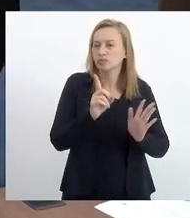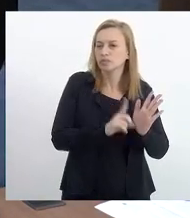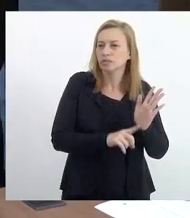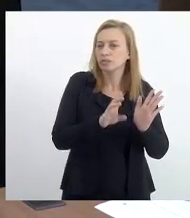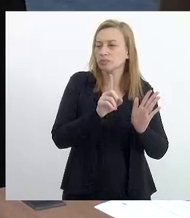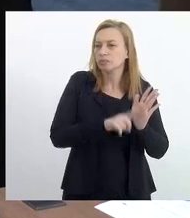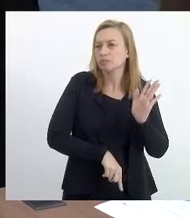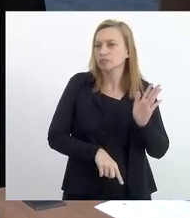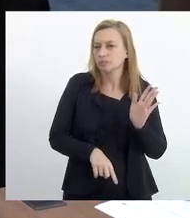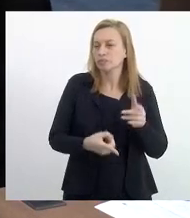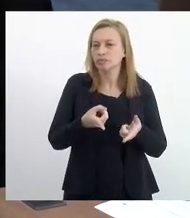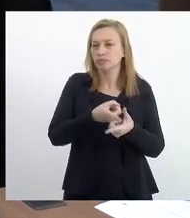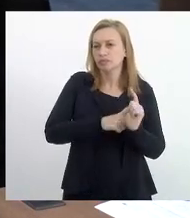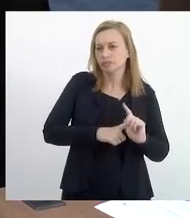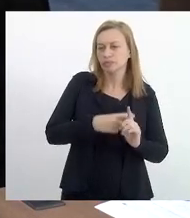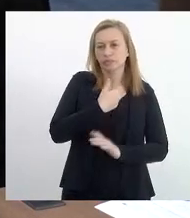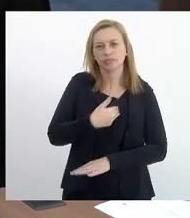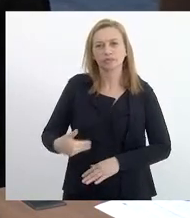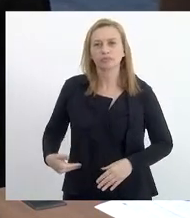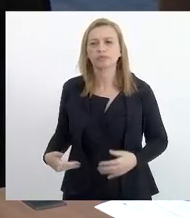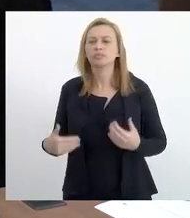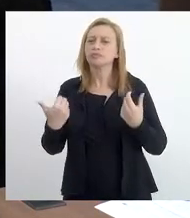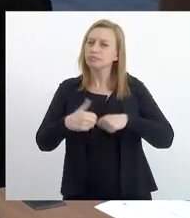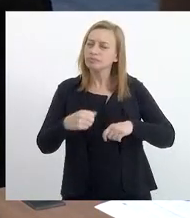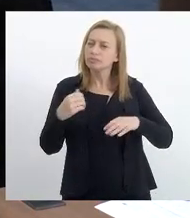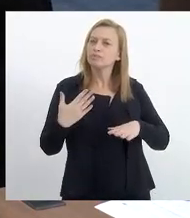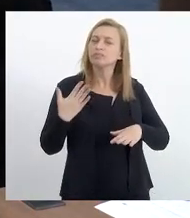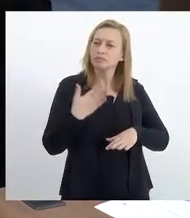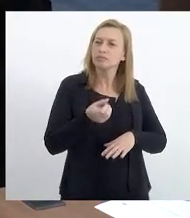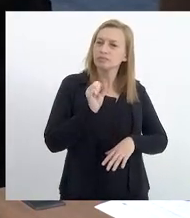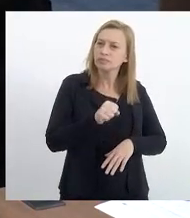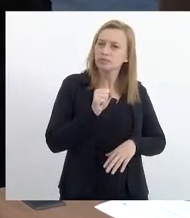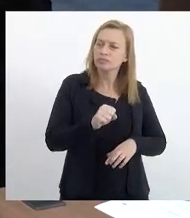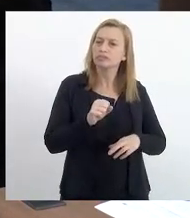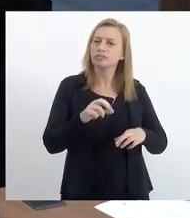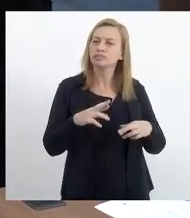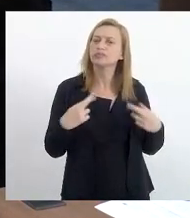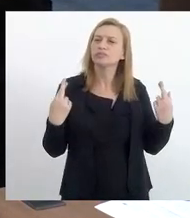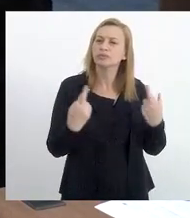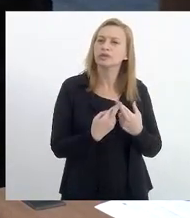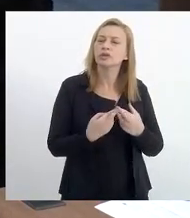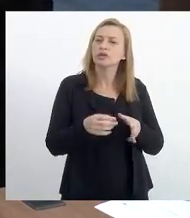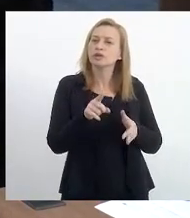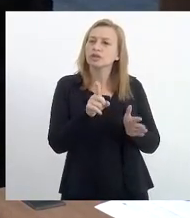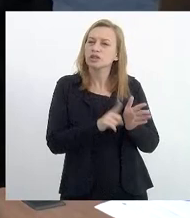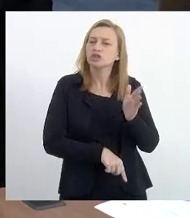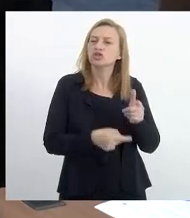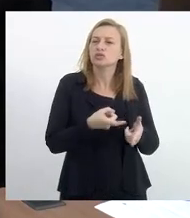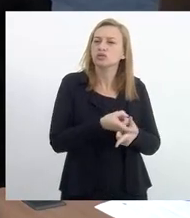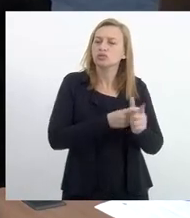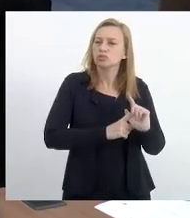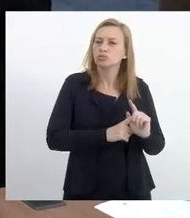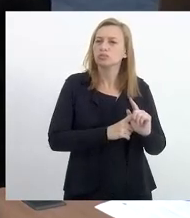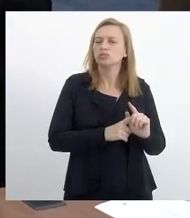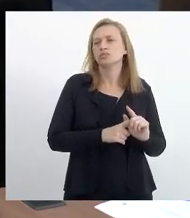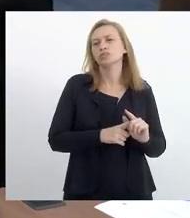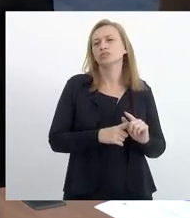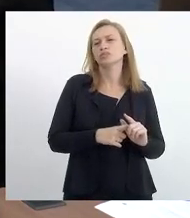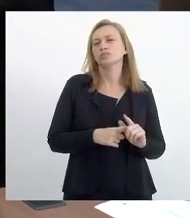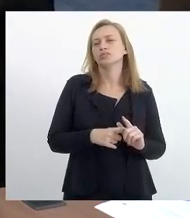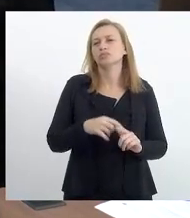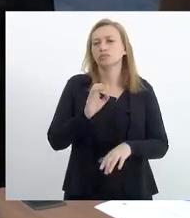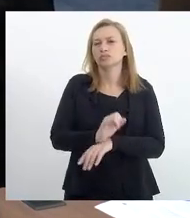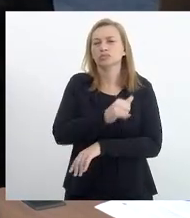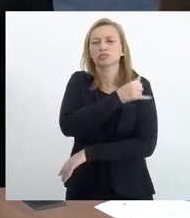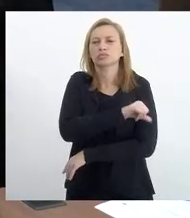auditarmos essa dívida de fato. Vamos enfrentar, então, uma auditoria da dívida pública do Estado do Rio de Janeiro? Pelo